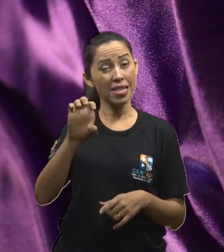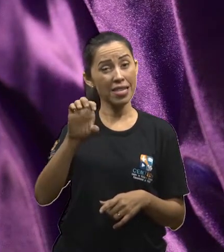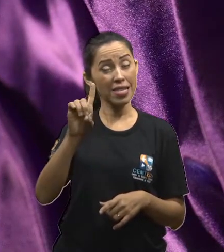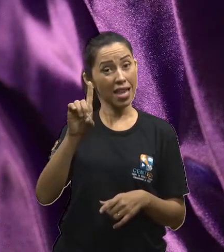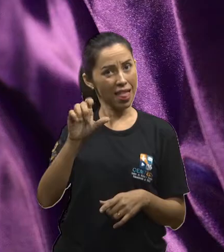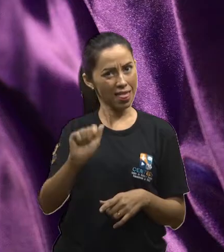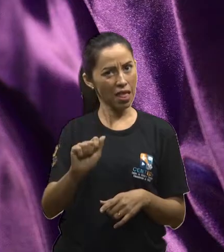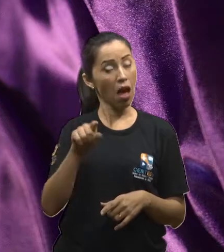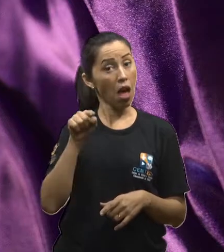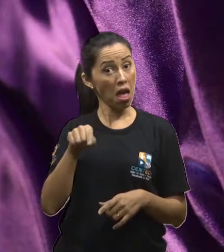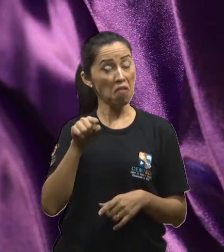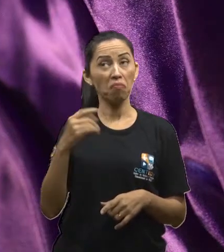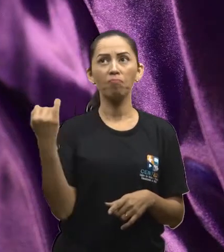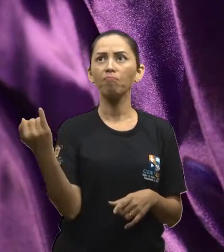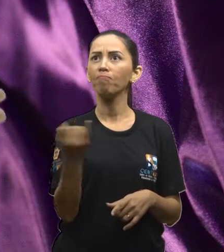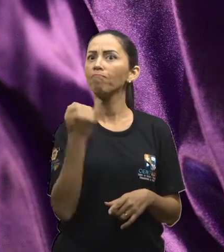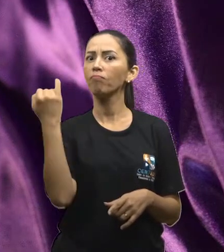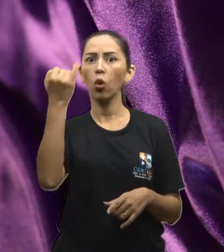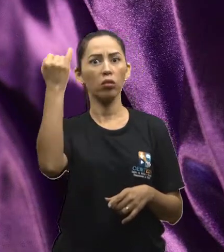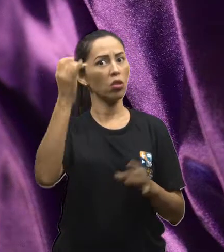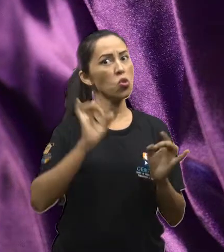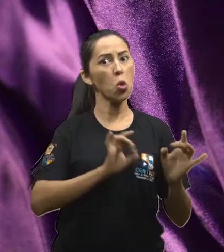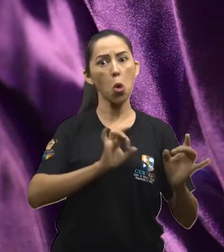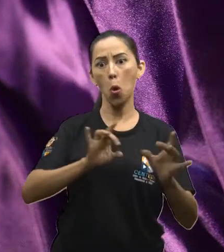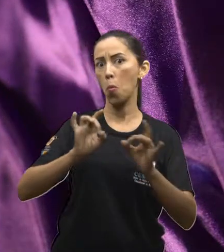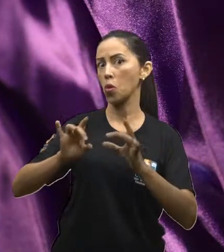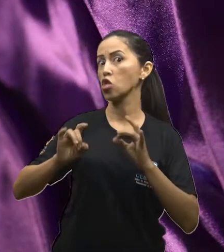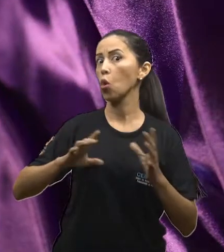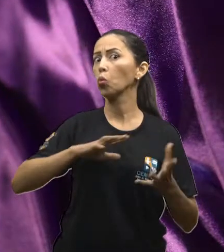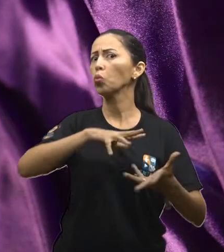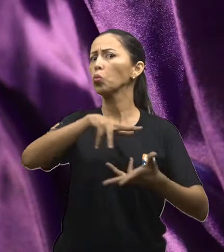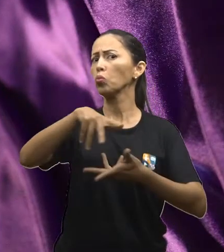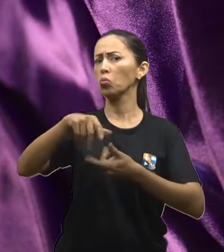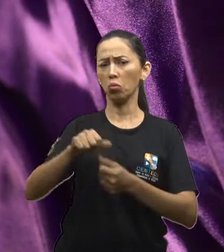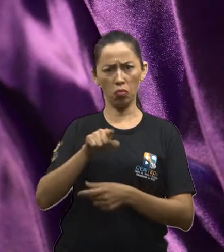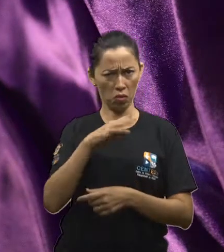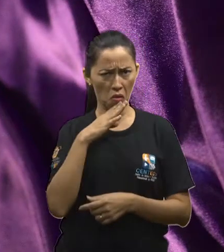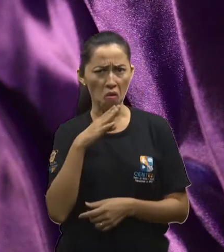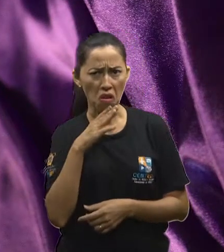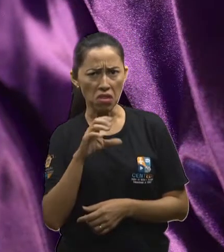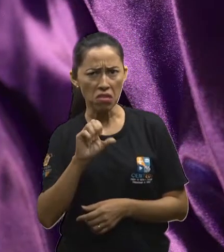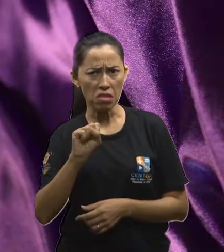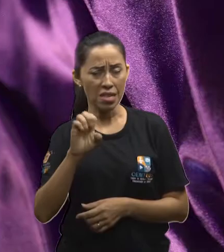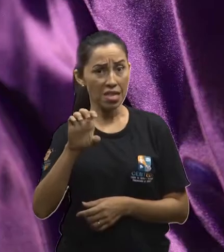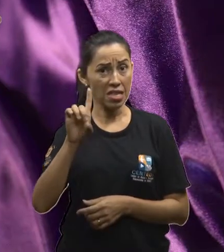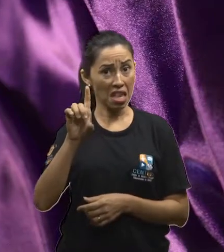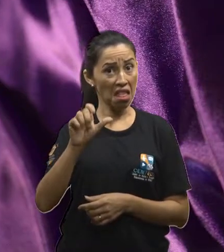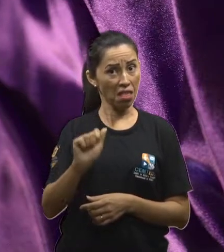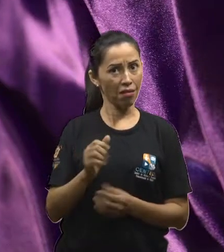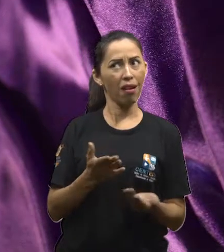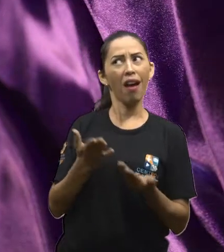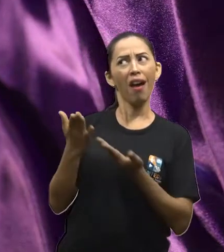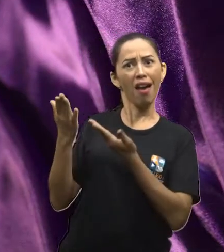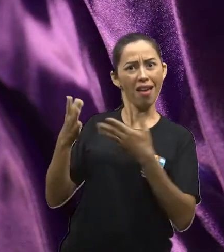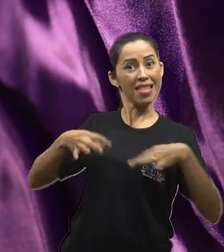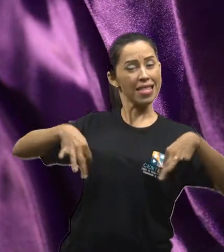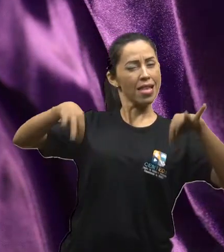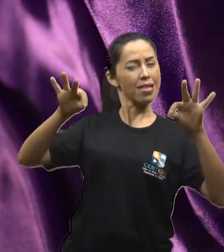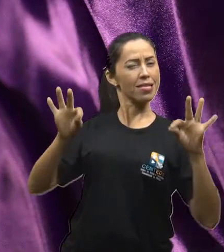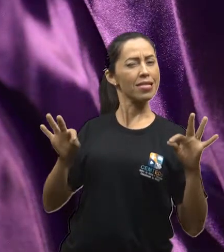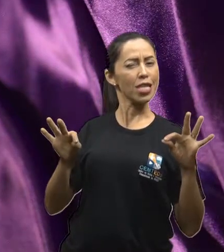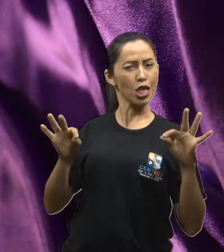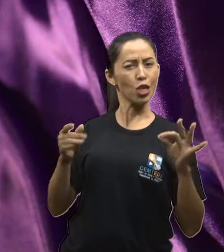das mais importantes rotas comerciais do mundo. Mas você sabe o que é seda? É esse tecido aqui atrás de